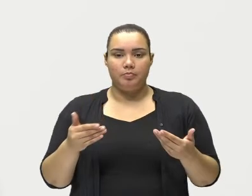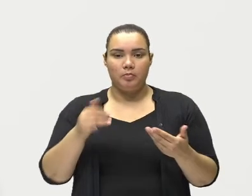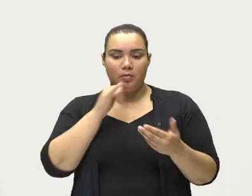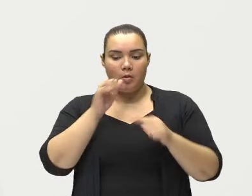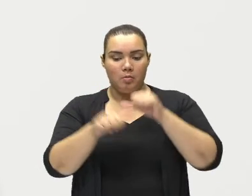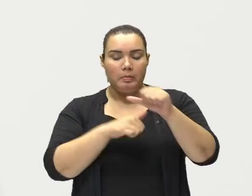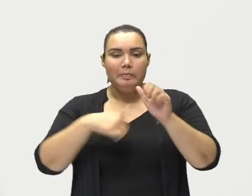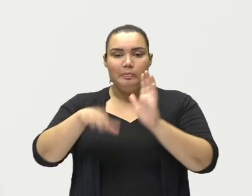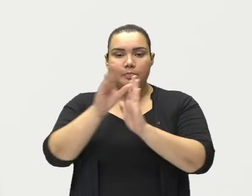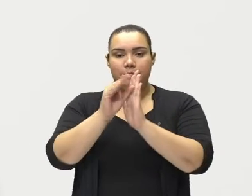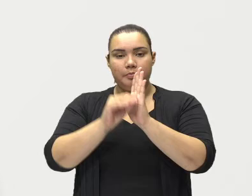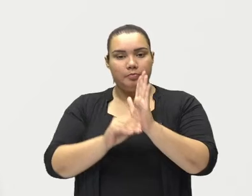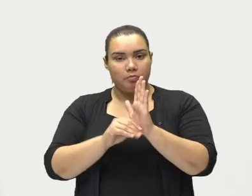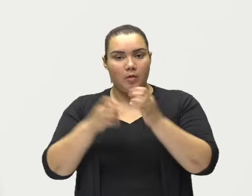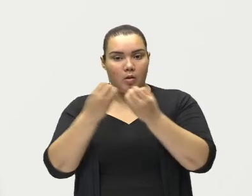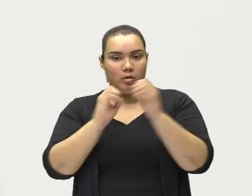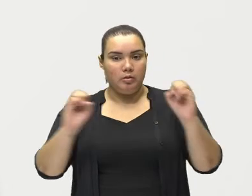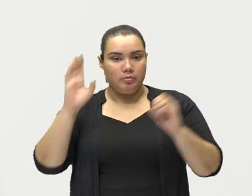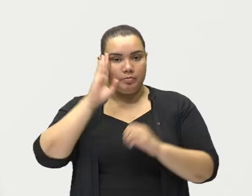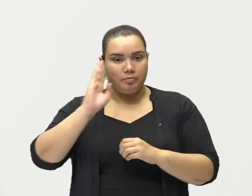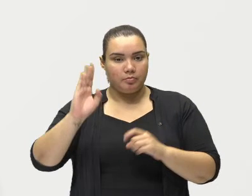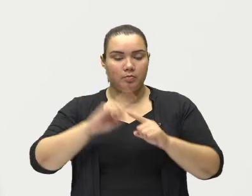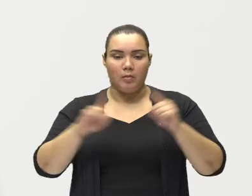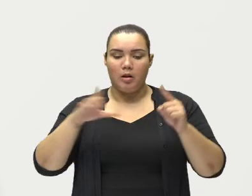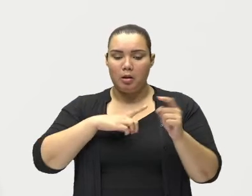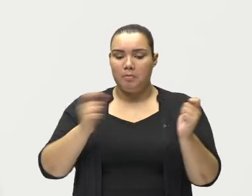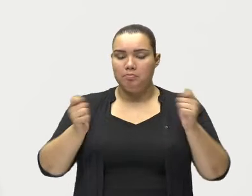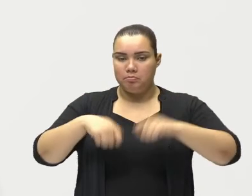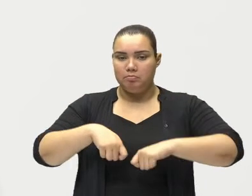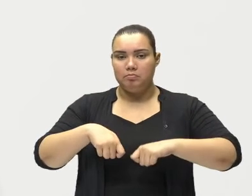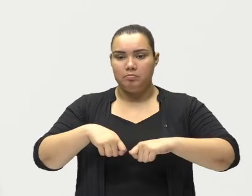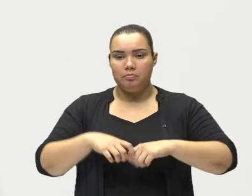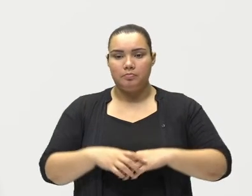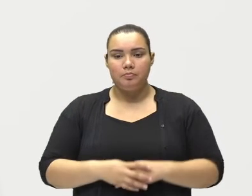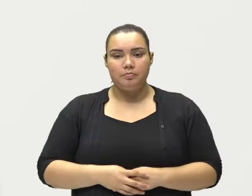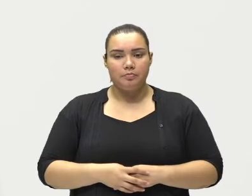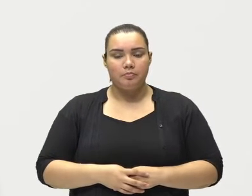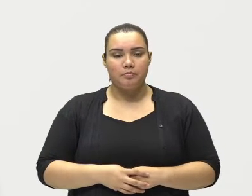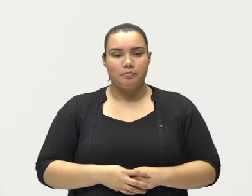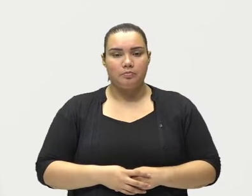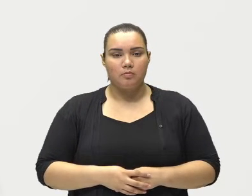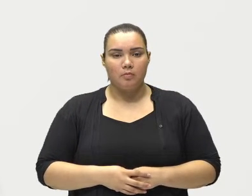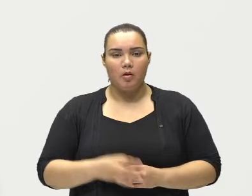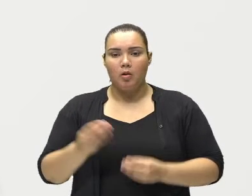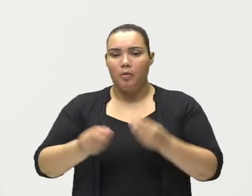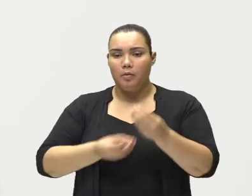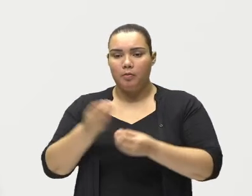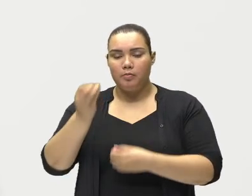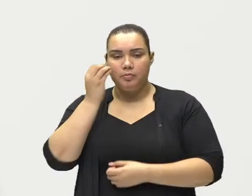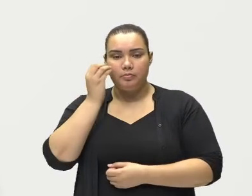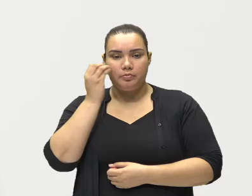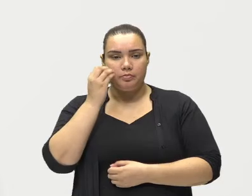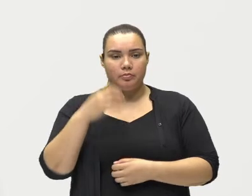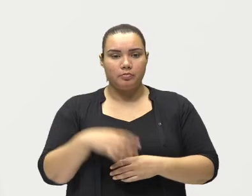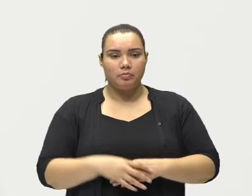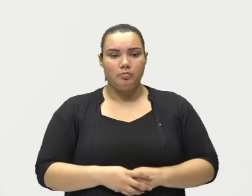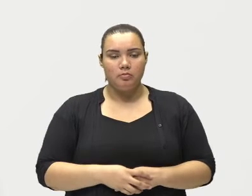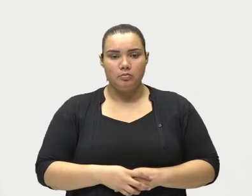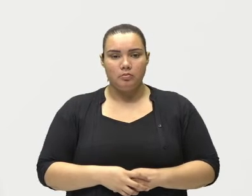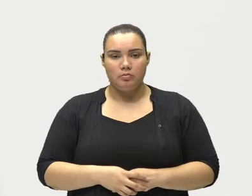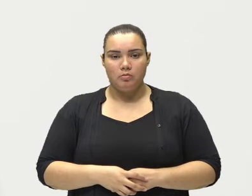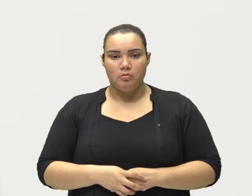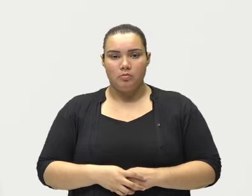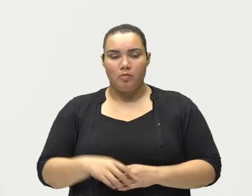altera o conteúdo declarado na oração principal, ainda que tenha potencial para fazer. Olha só aqui, ó, o exemplo que nós trouxemos aí